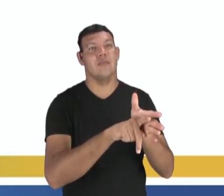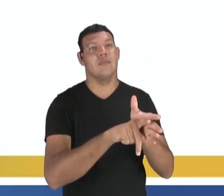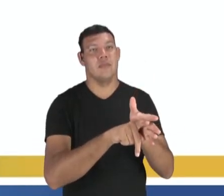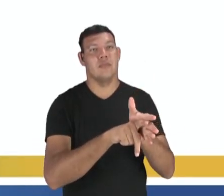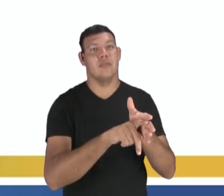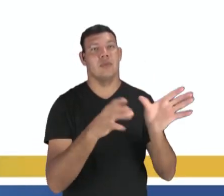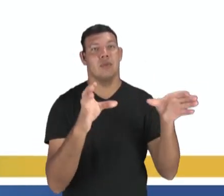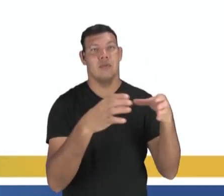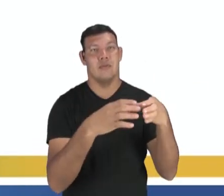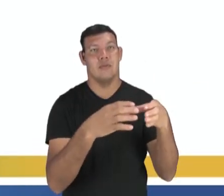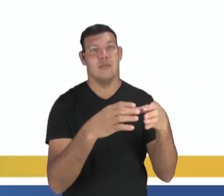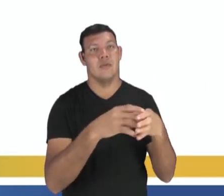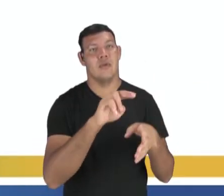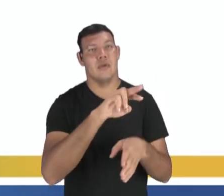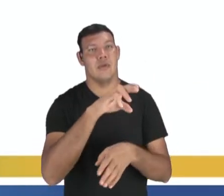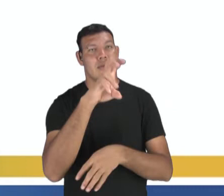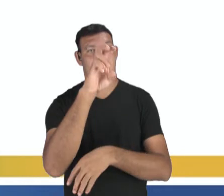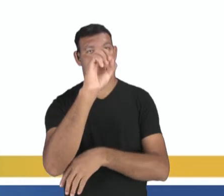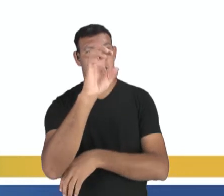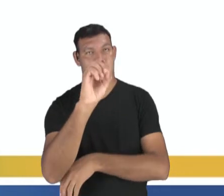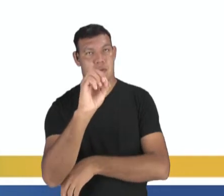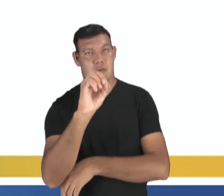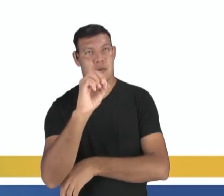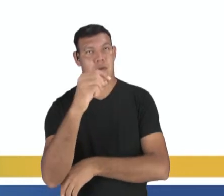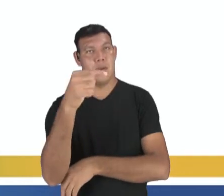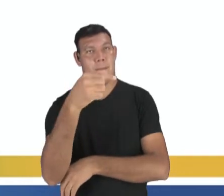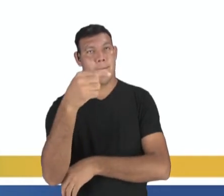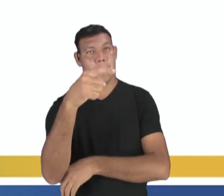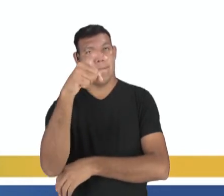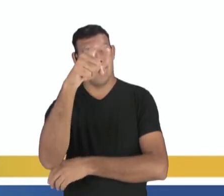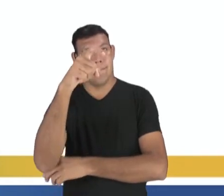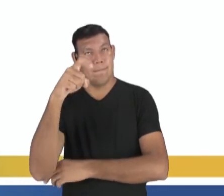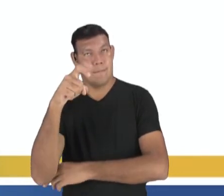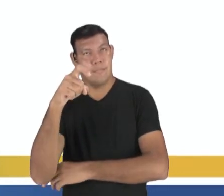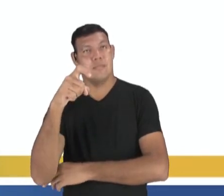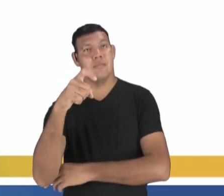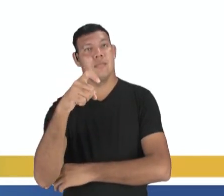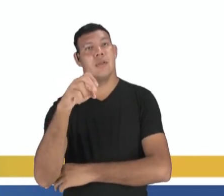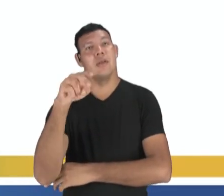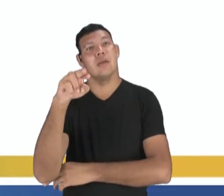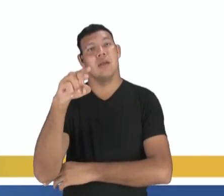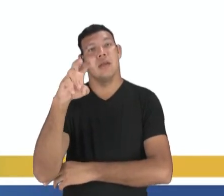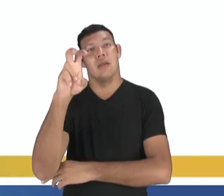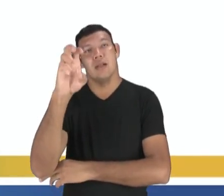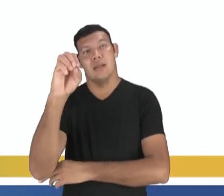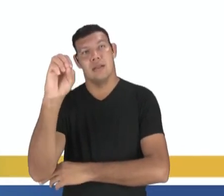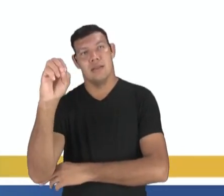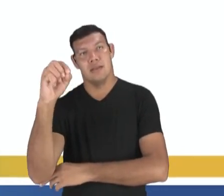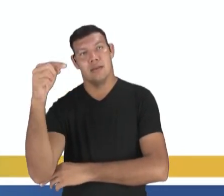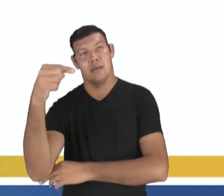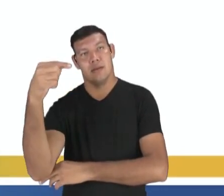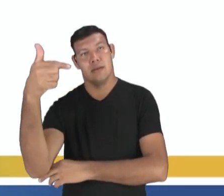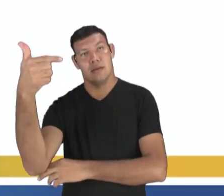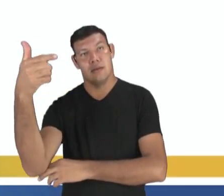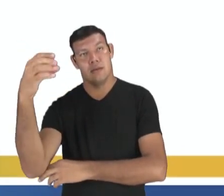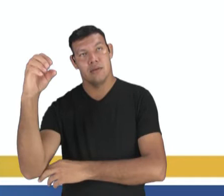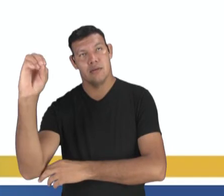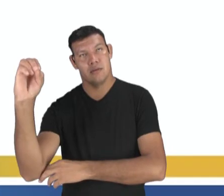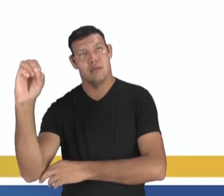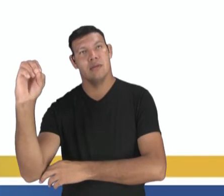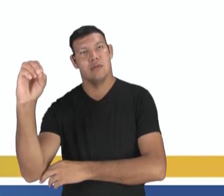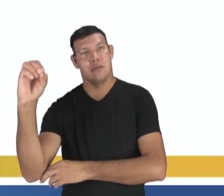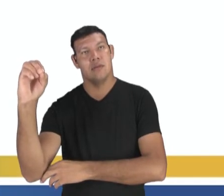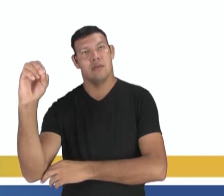500 né porque eu tenho 200 mais 300 que eu que não falo nada a 500 ml